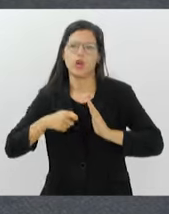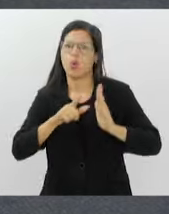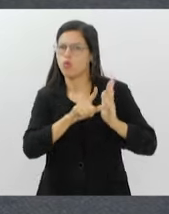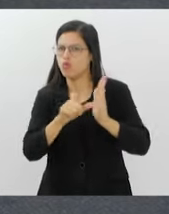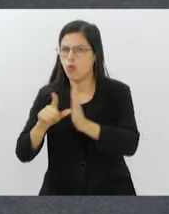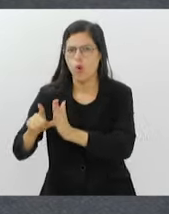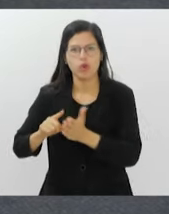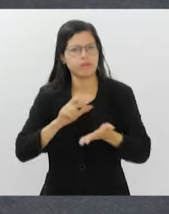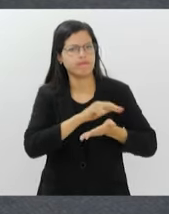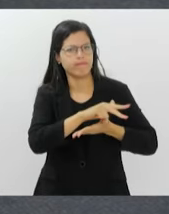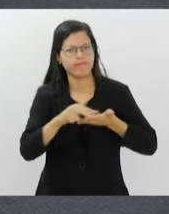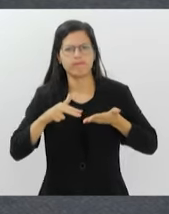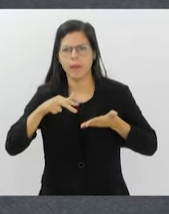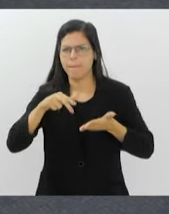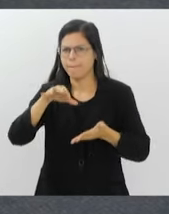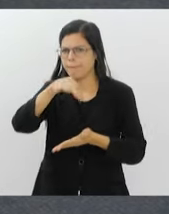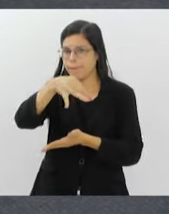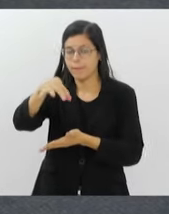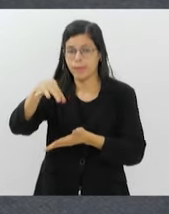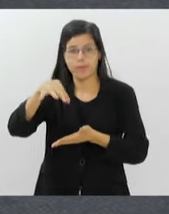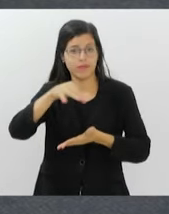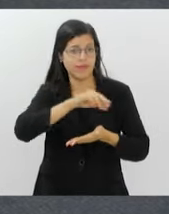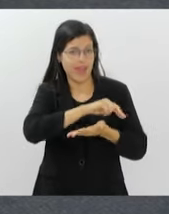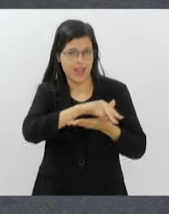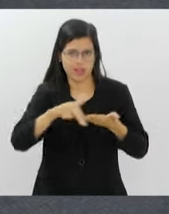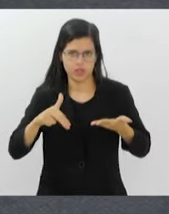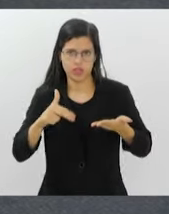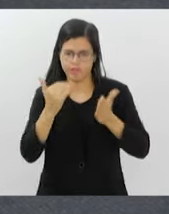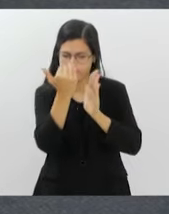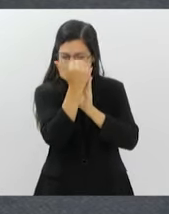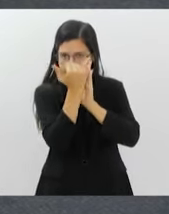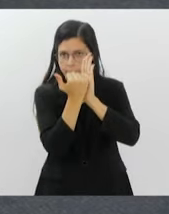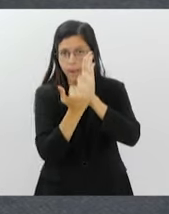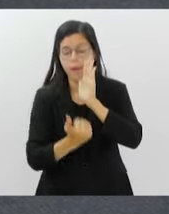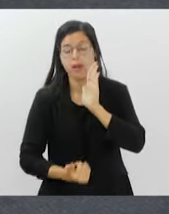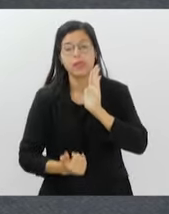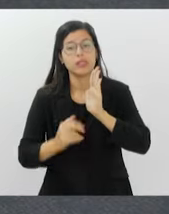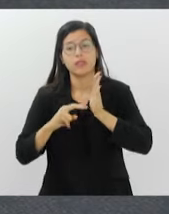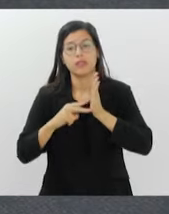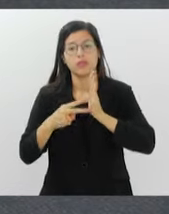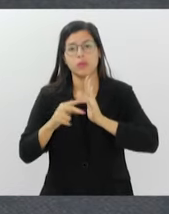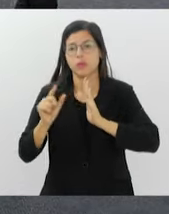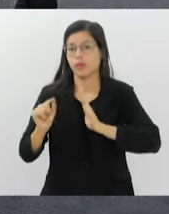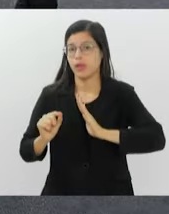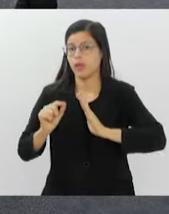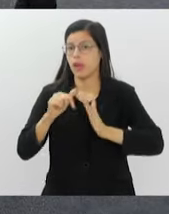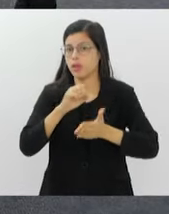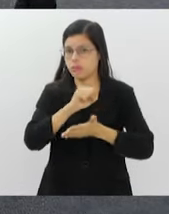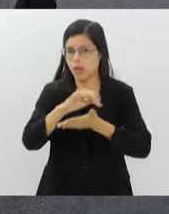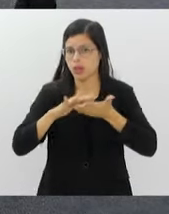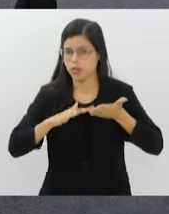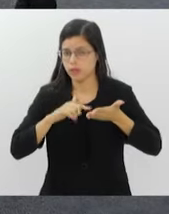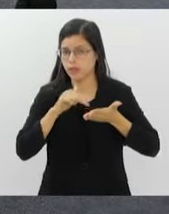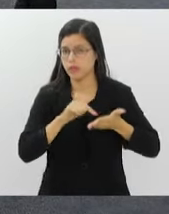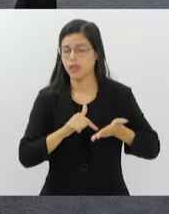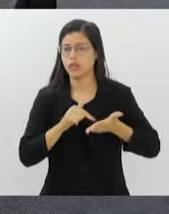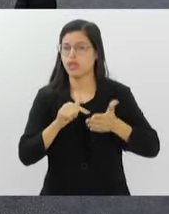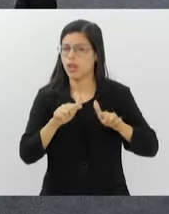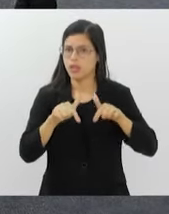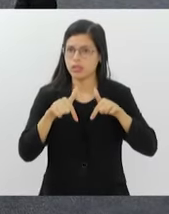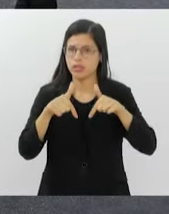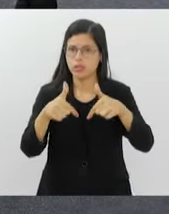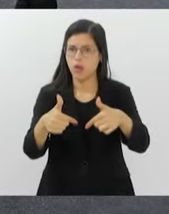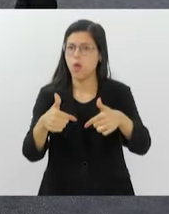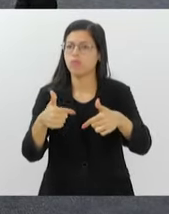são páginas páginas e isso significa que Essas atividades muito mais facilmente podem